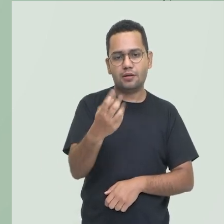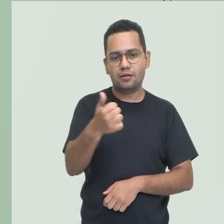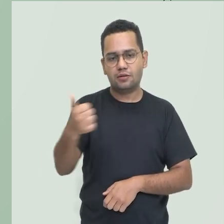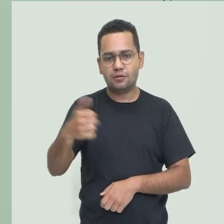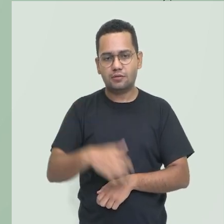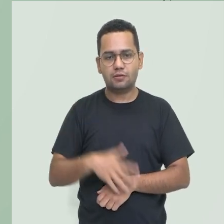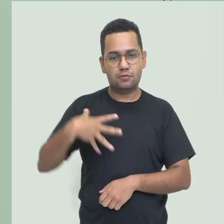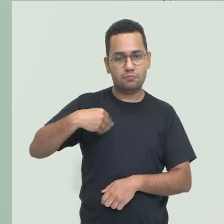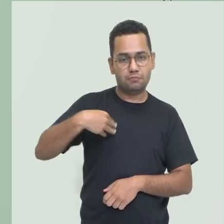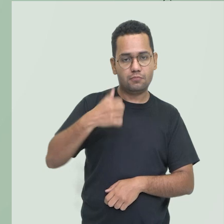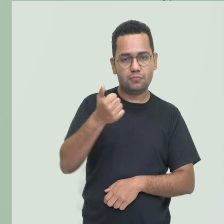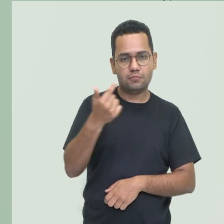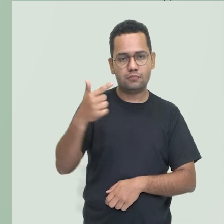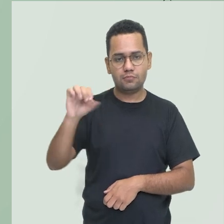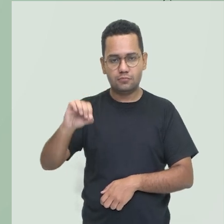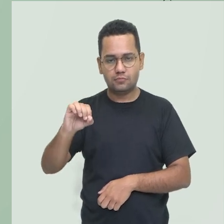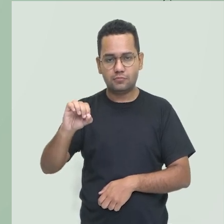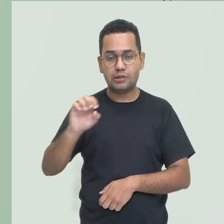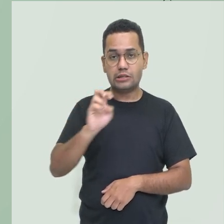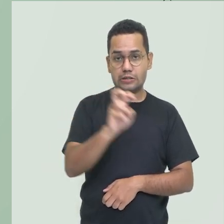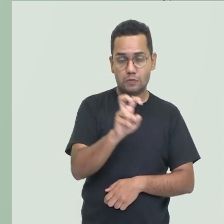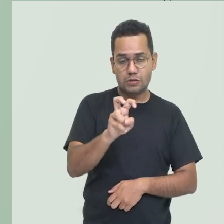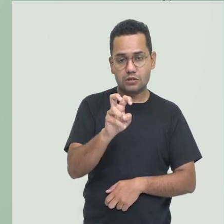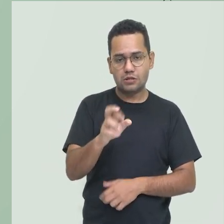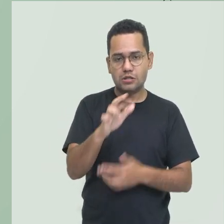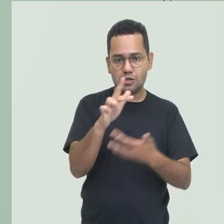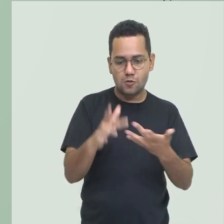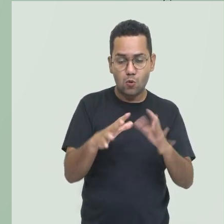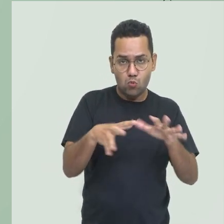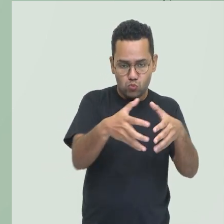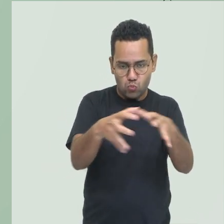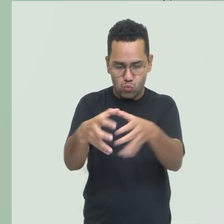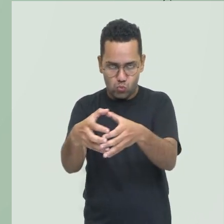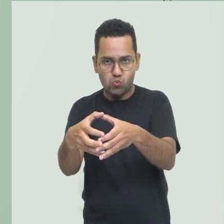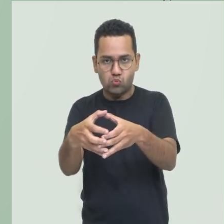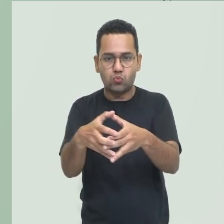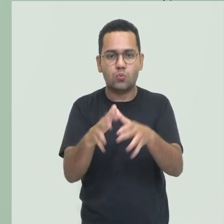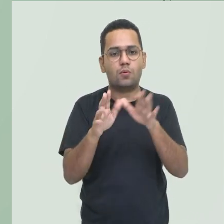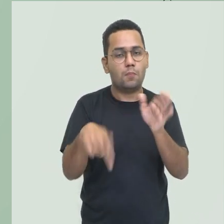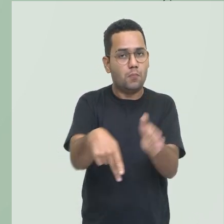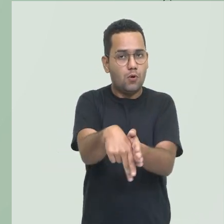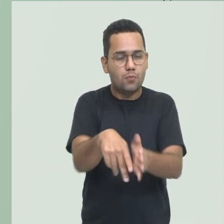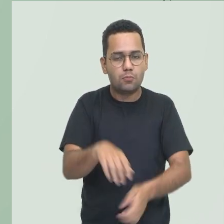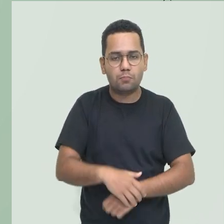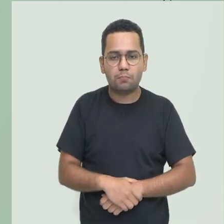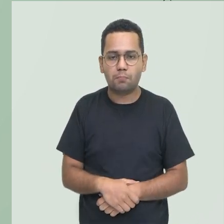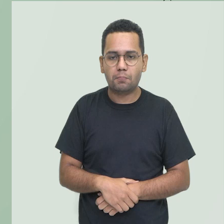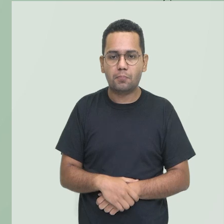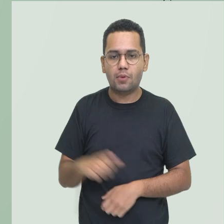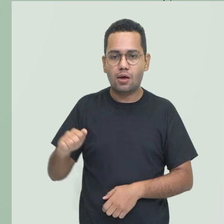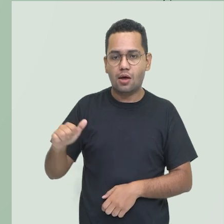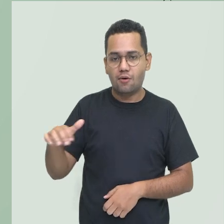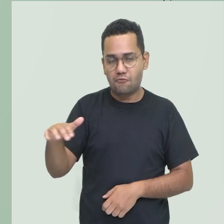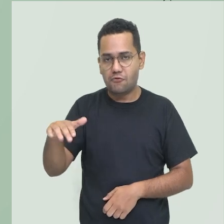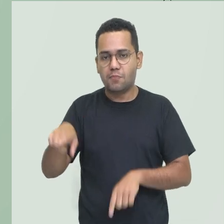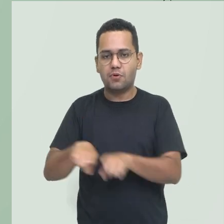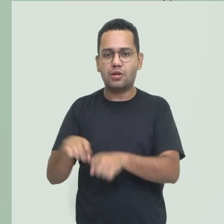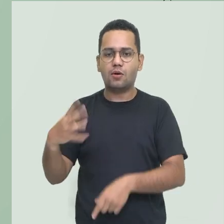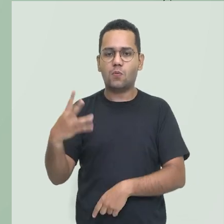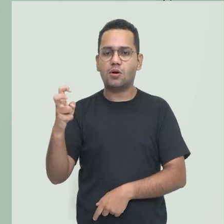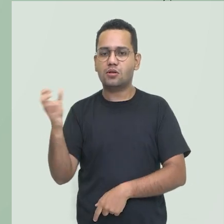311, mamíferos 270, com cerca de 55 espécies endêmicas. E anfíbios nós temos aí